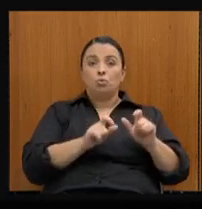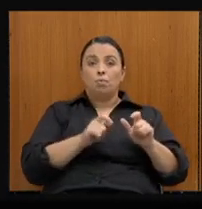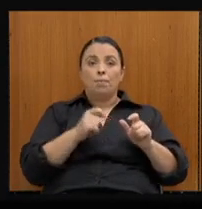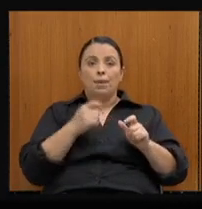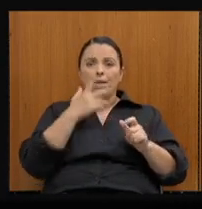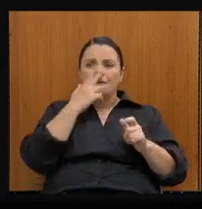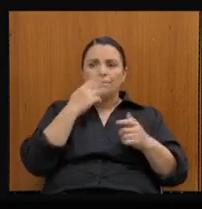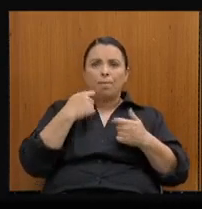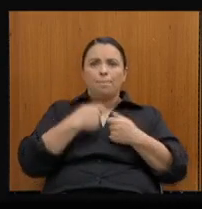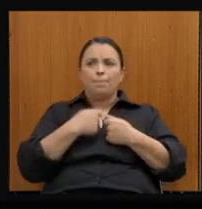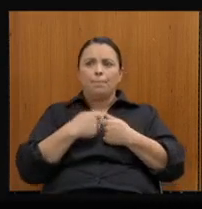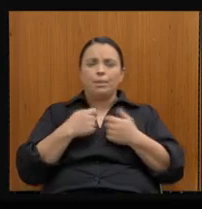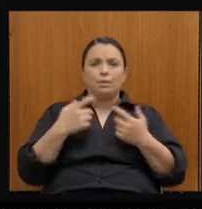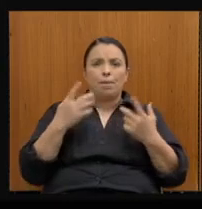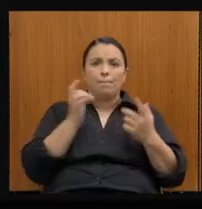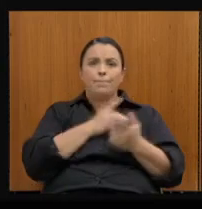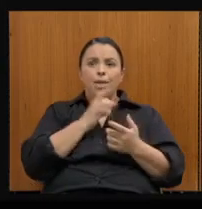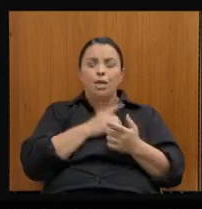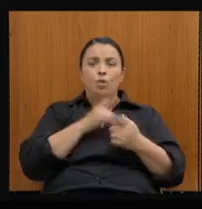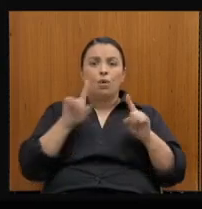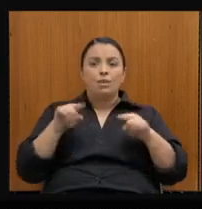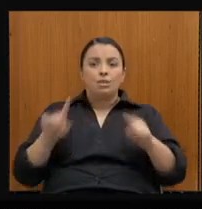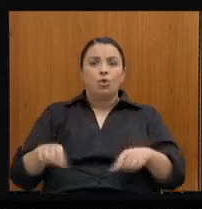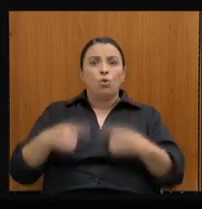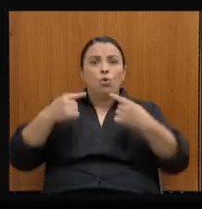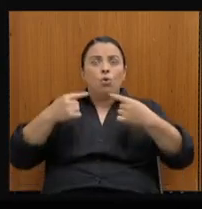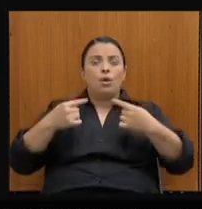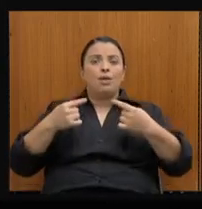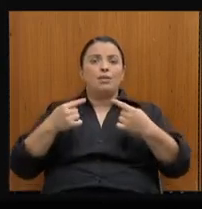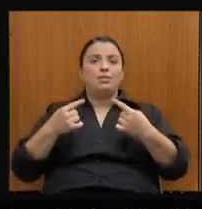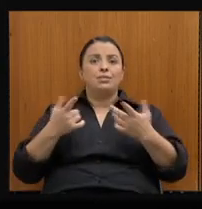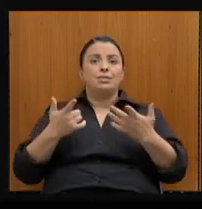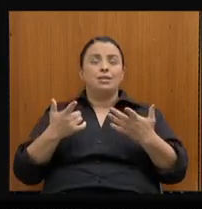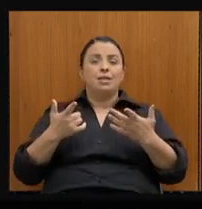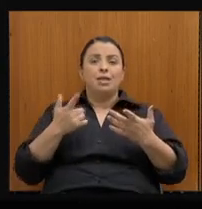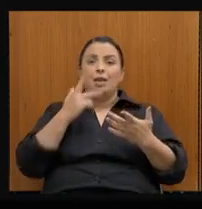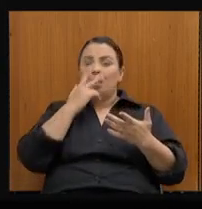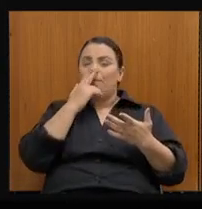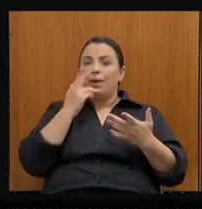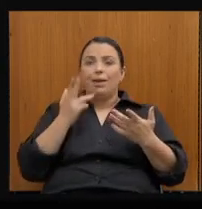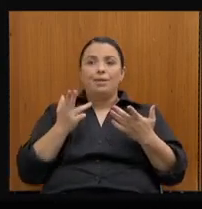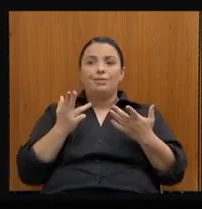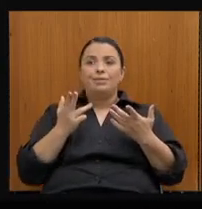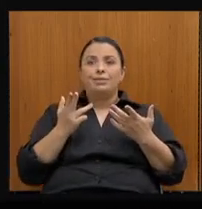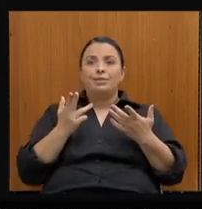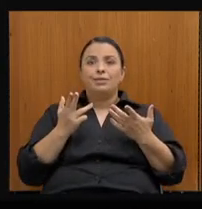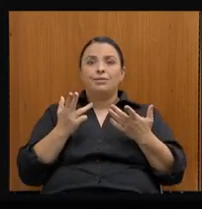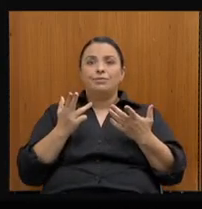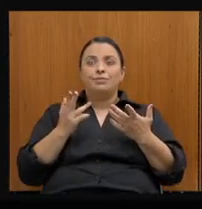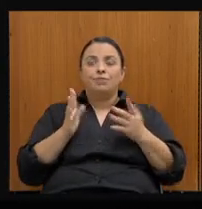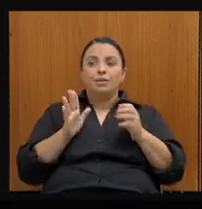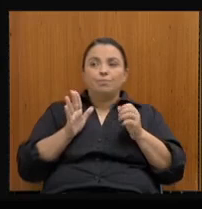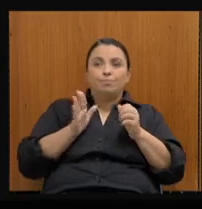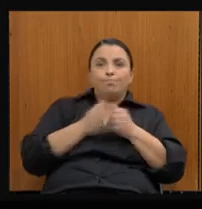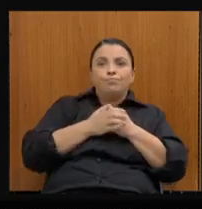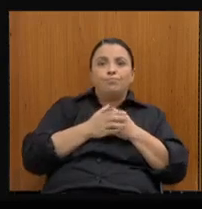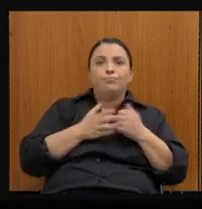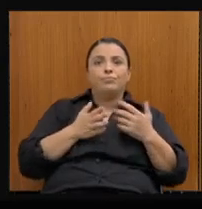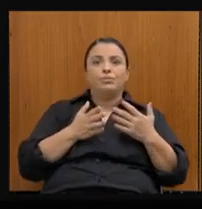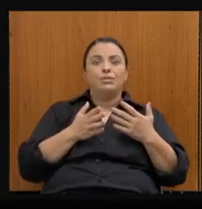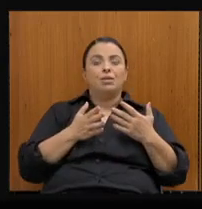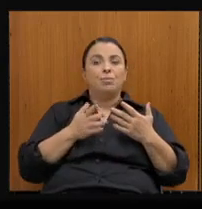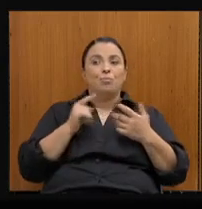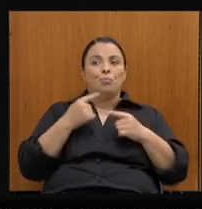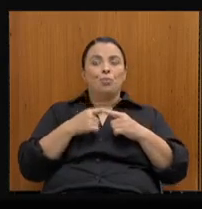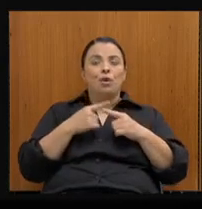amedrontados com essa concorrência e jogam desculpa a expressão na retranca no sentido de obstar porque Essas